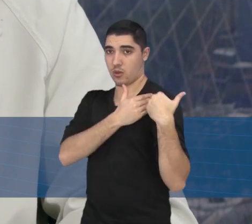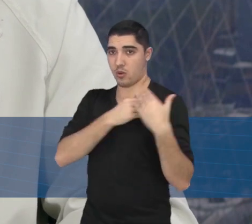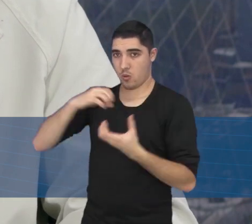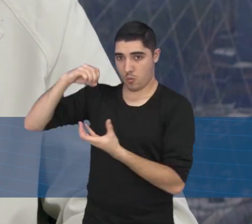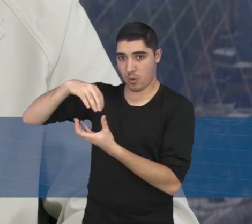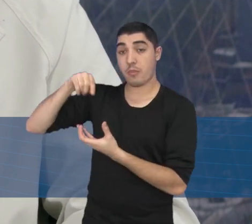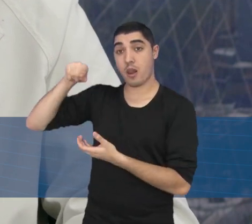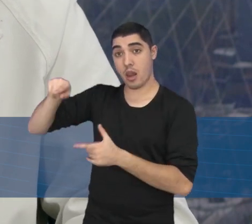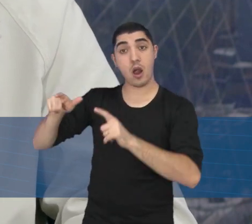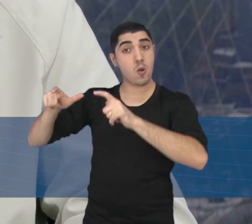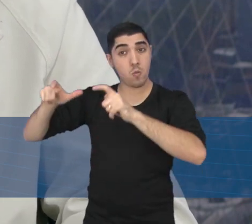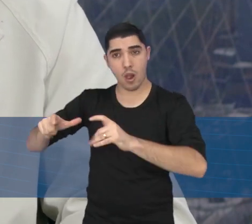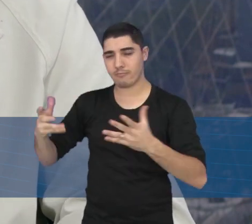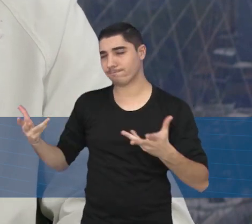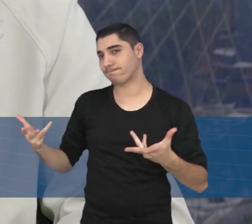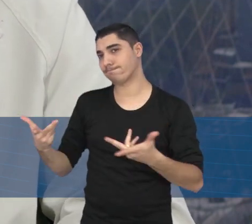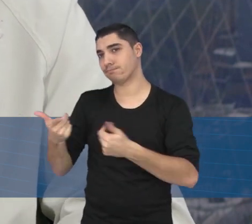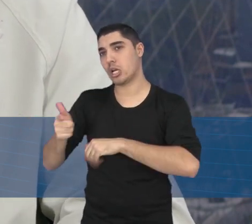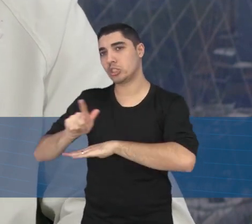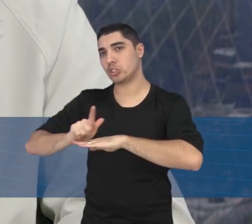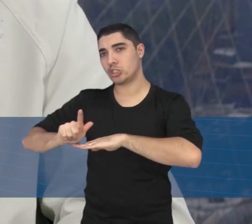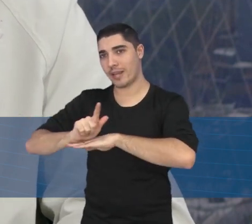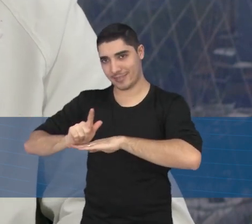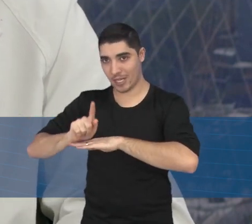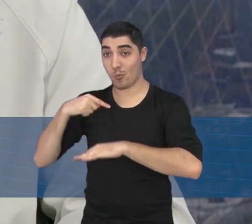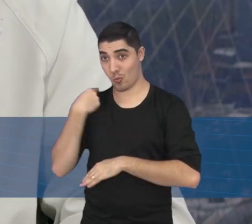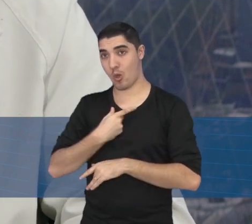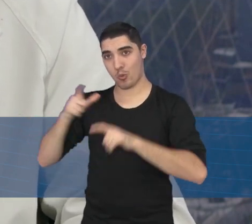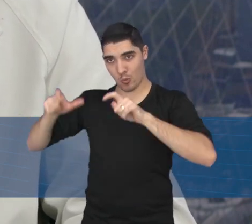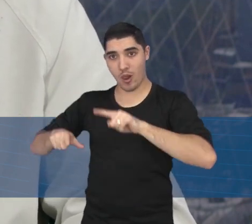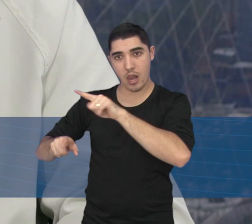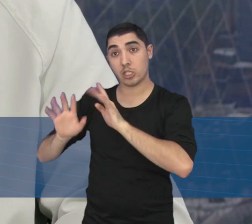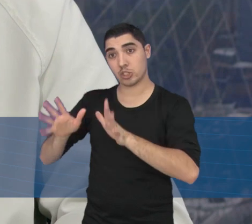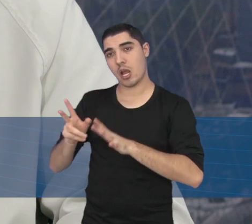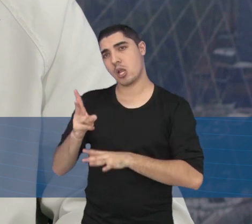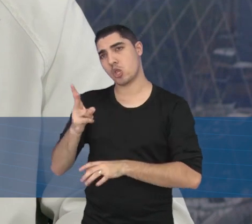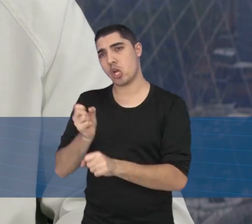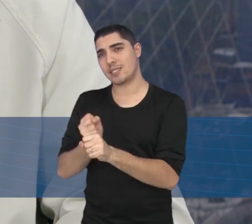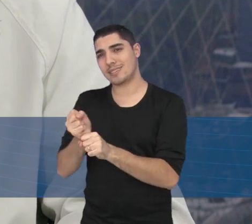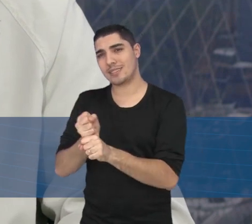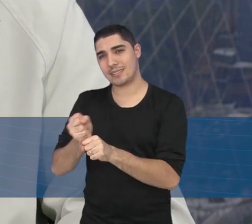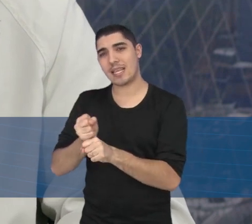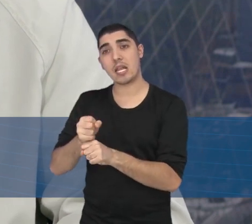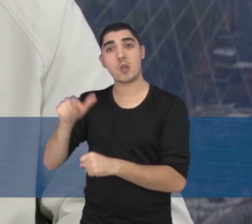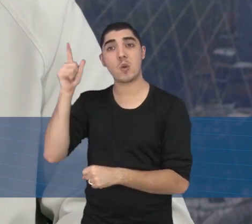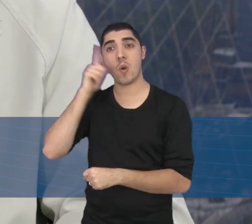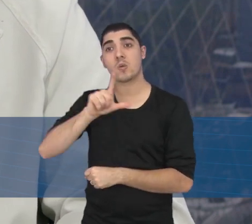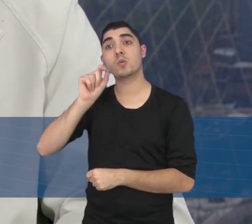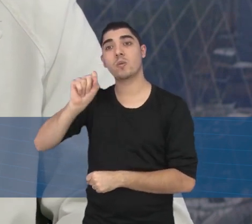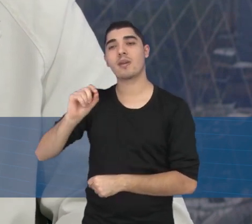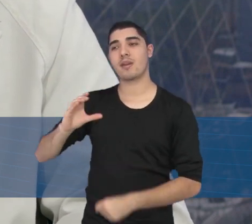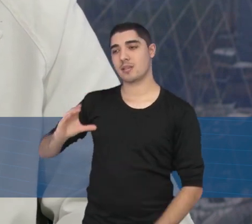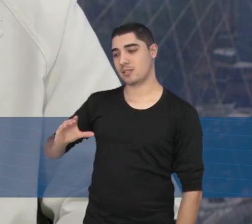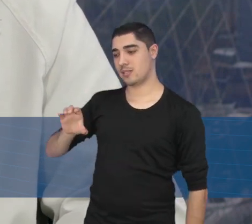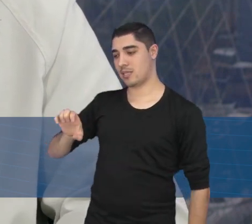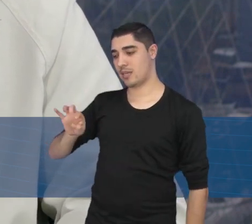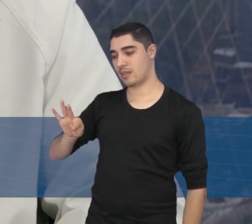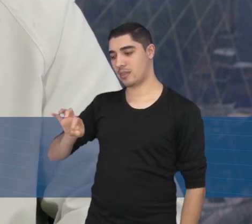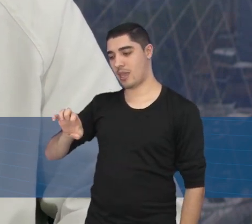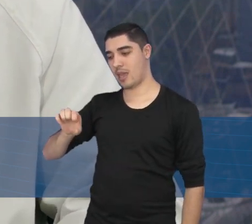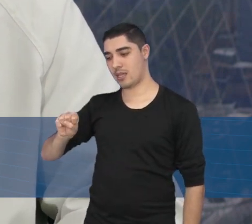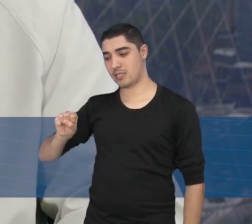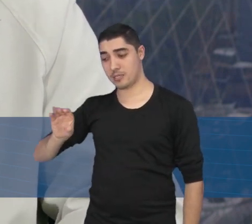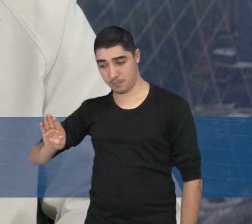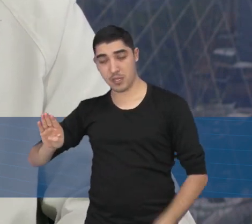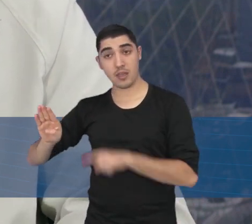uma excelente gestão, né? O nosso aterro, por 2 anos consecutivos, recebeu a nota 10 da CETESB, que é